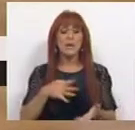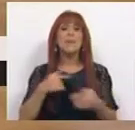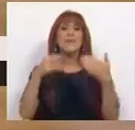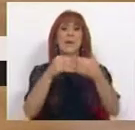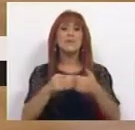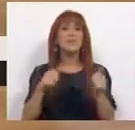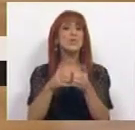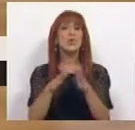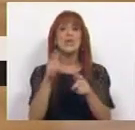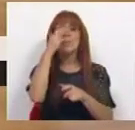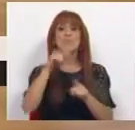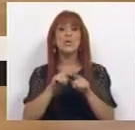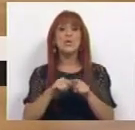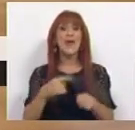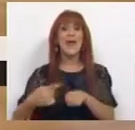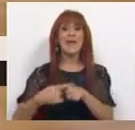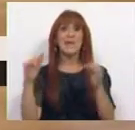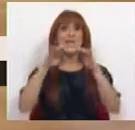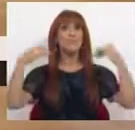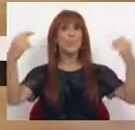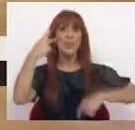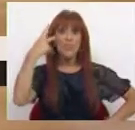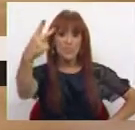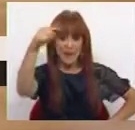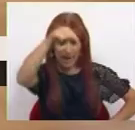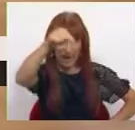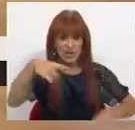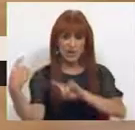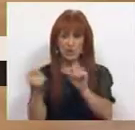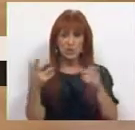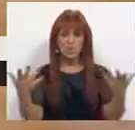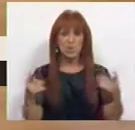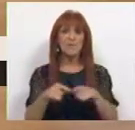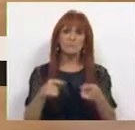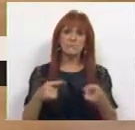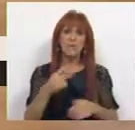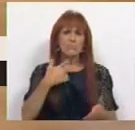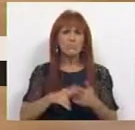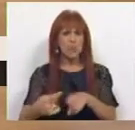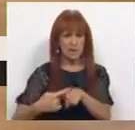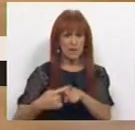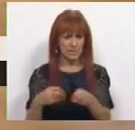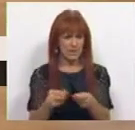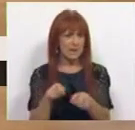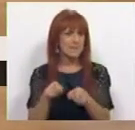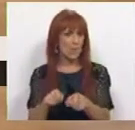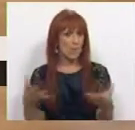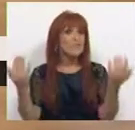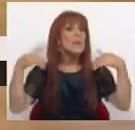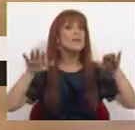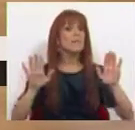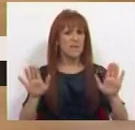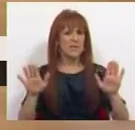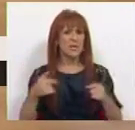deixar de cumprimentar todas as pessoas que tiveram interesse em vir assistir a esta discussão e que são verdadeiros interessados na